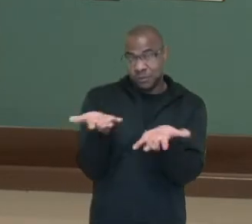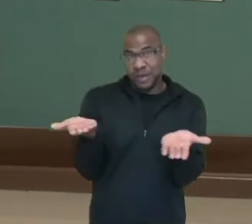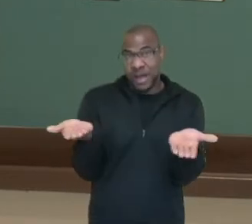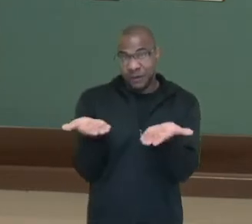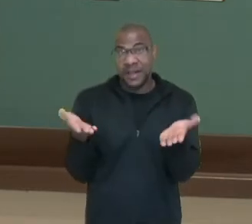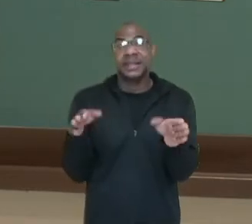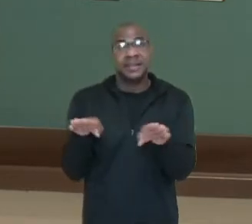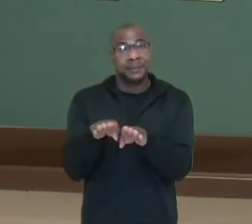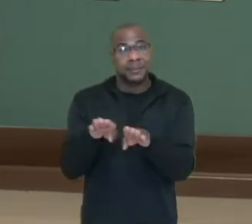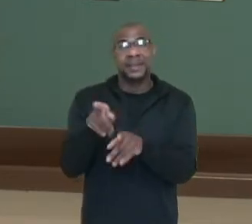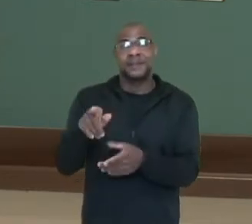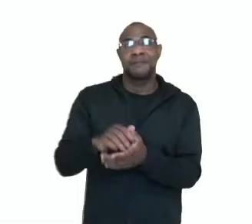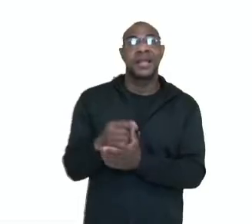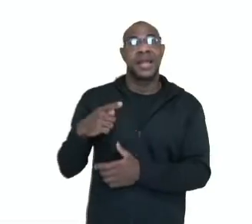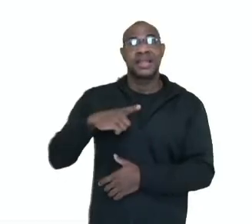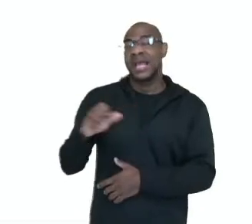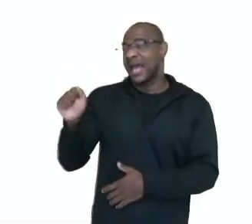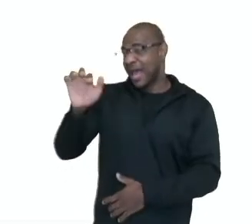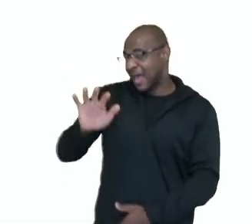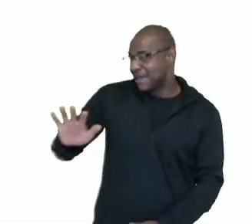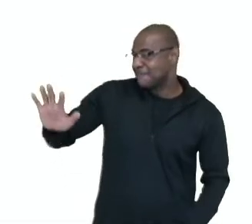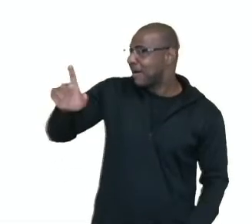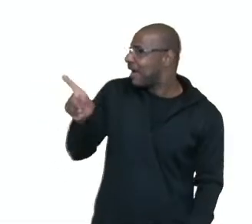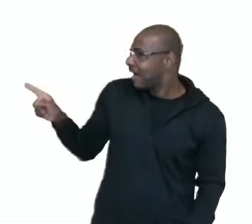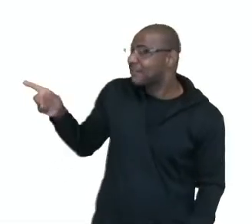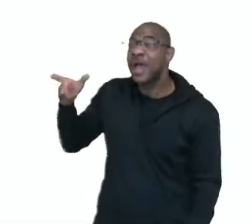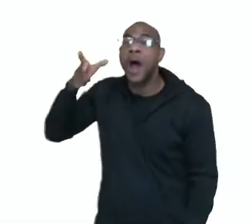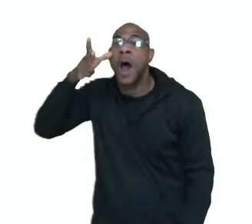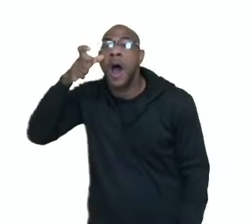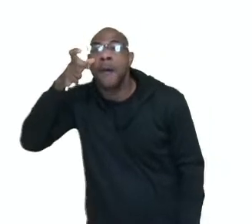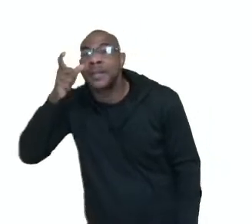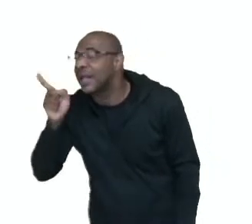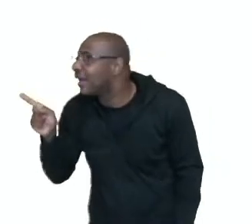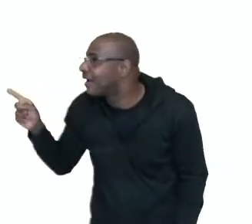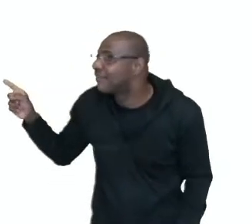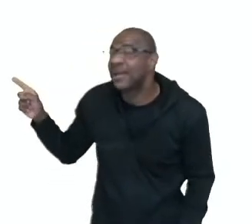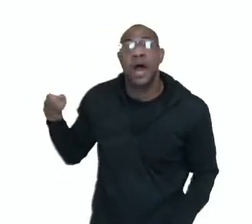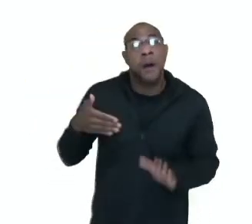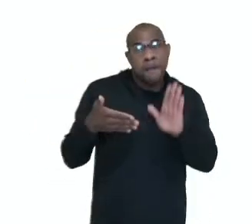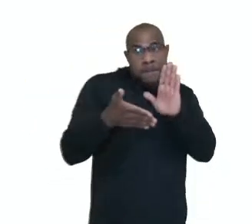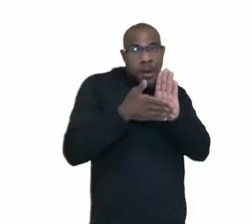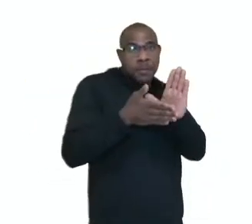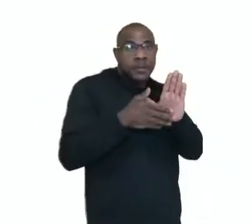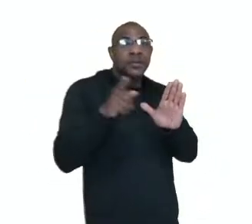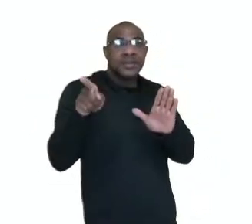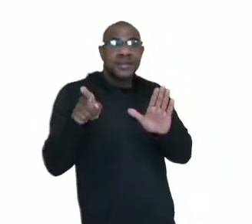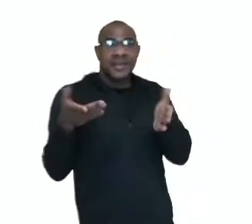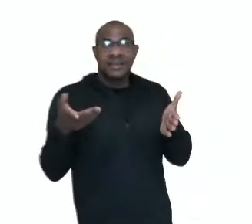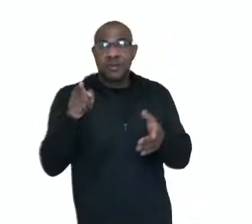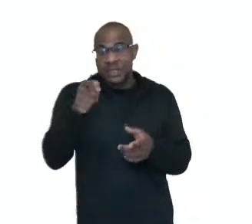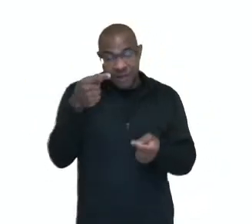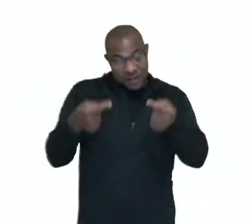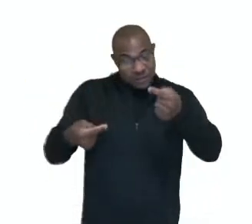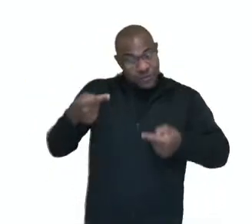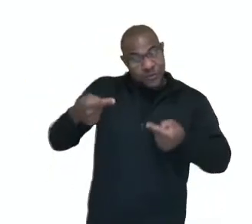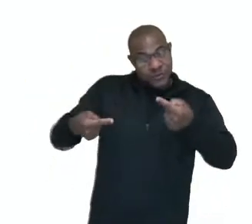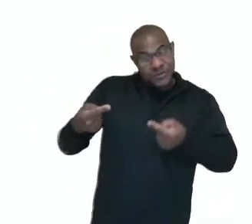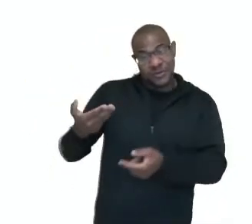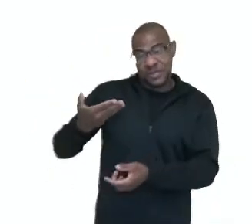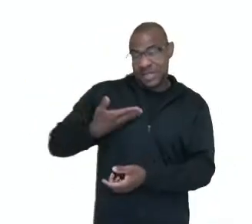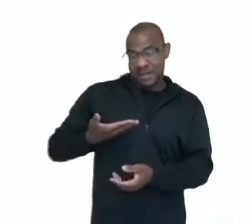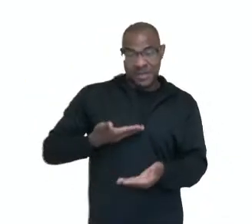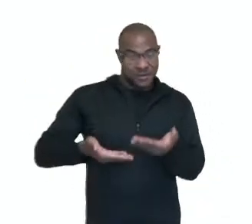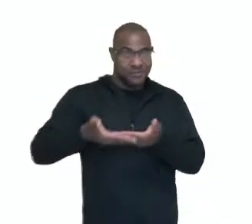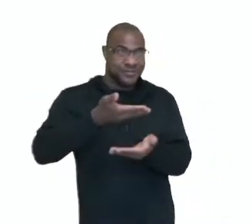também. Tem essa imagem aqui do lado que eu convido você a observar. E eu proponho uma sadia discussão aí, né, rica